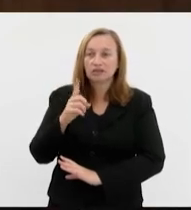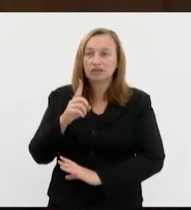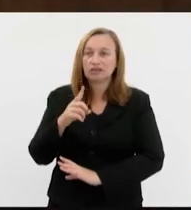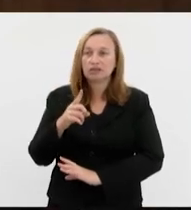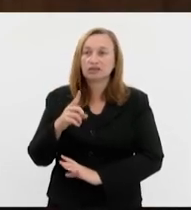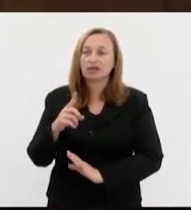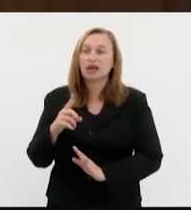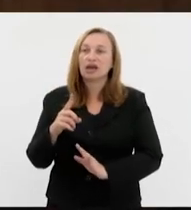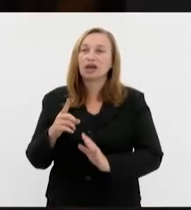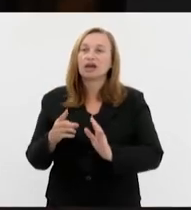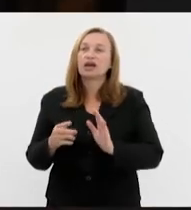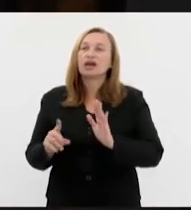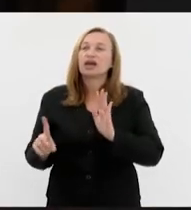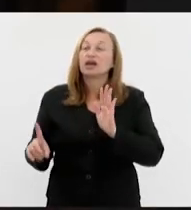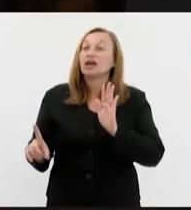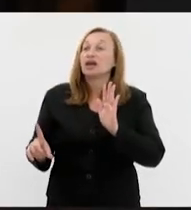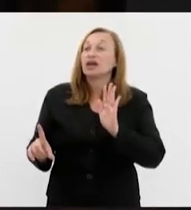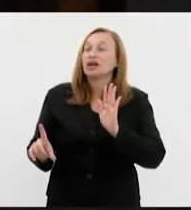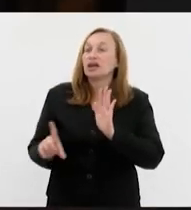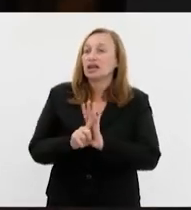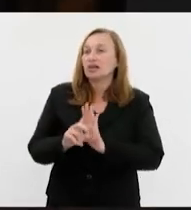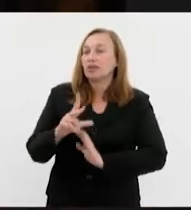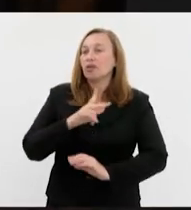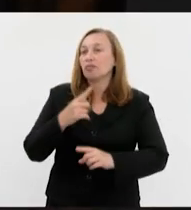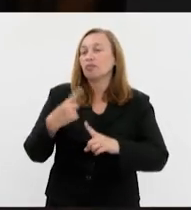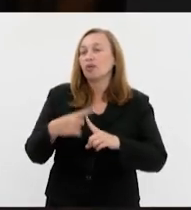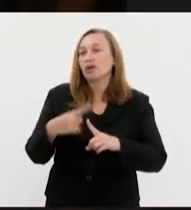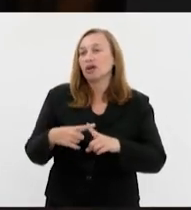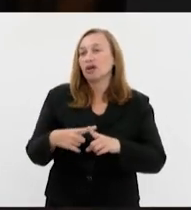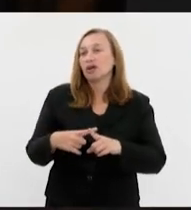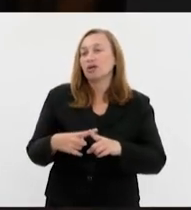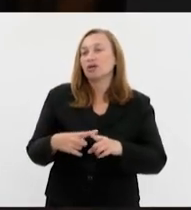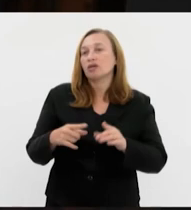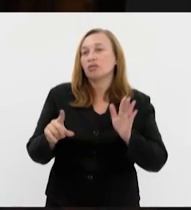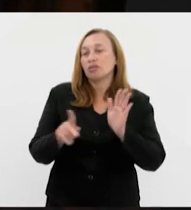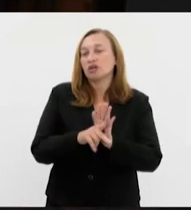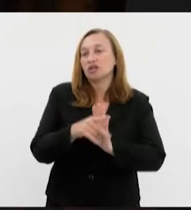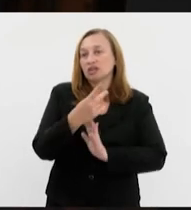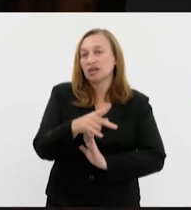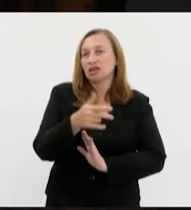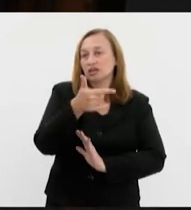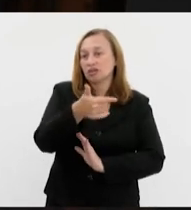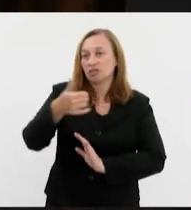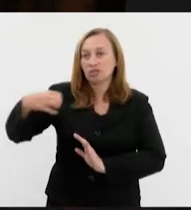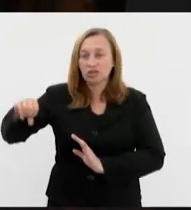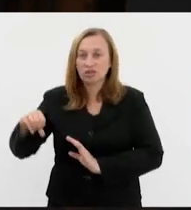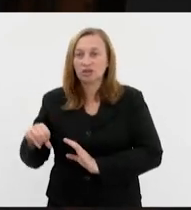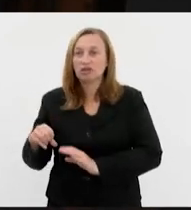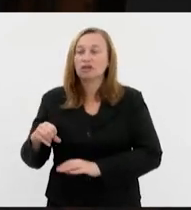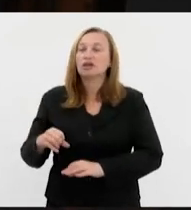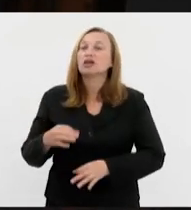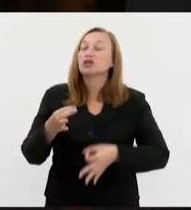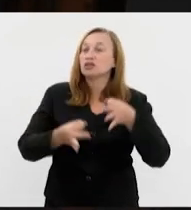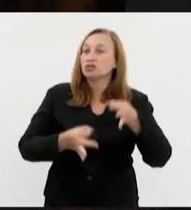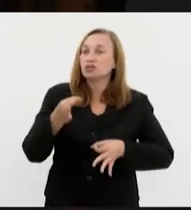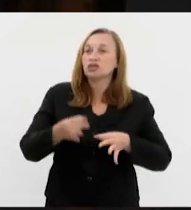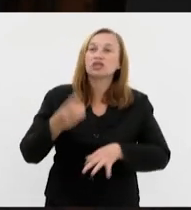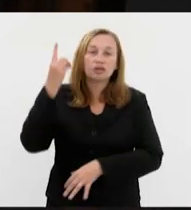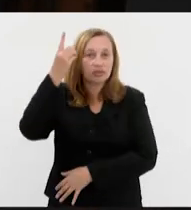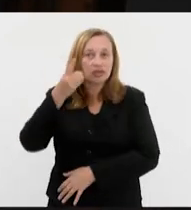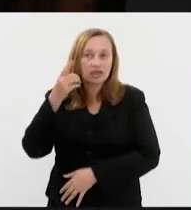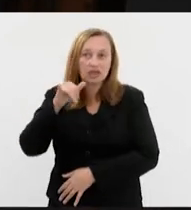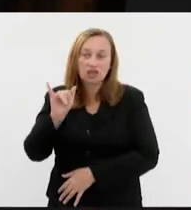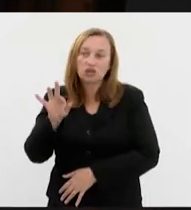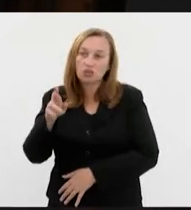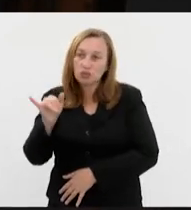o projeto dela é de 2019. Então, nada mais justo. Nós tivemos aí o deputado Iuri, que acabou